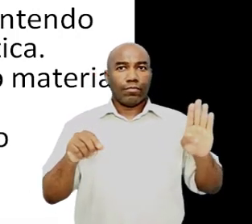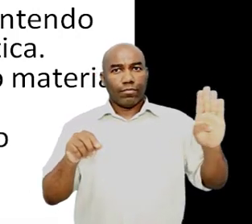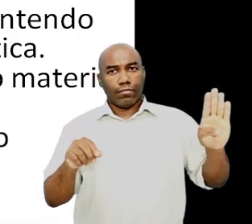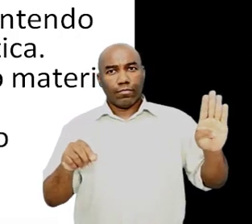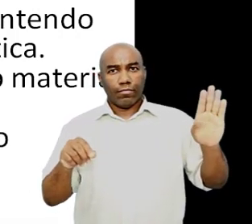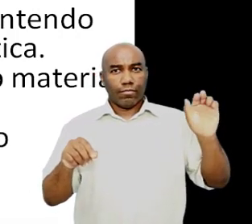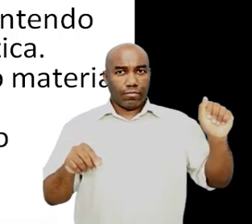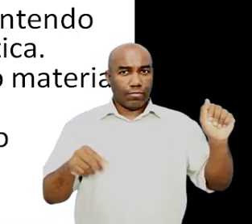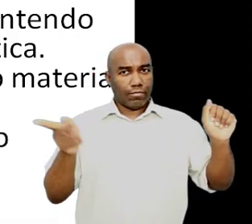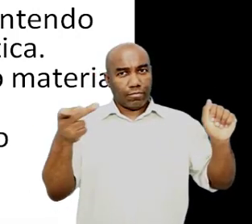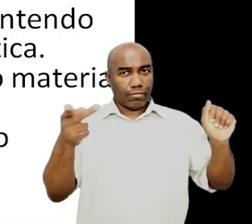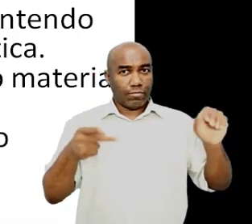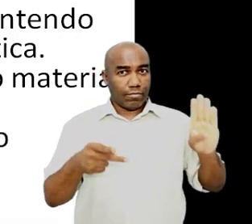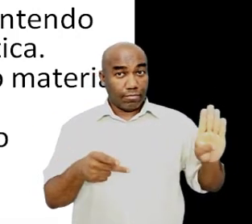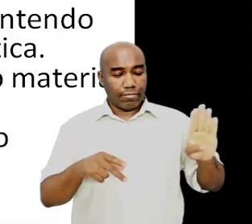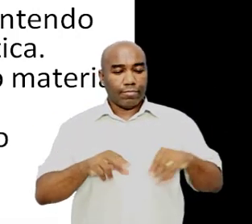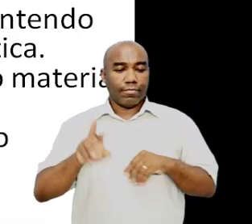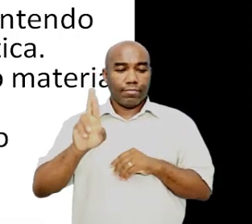DNA.